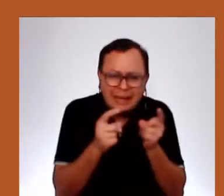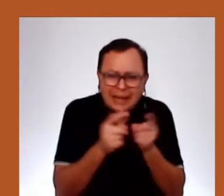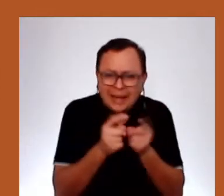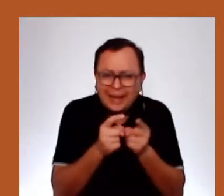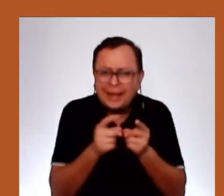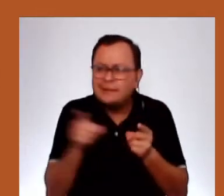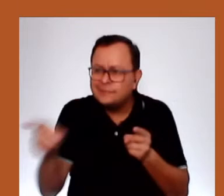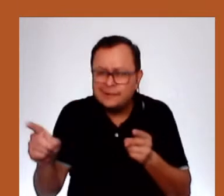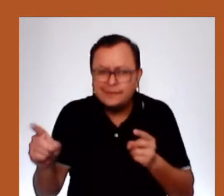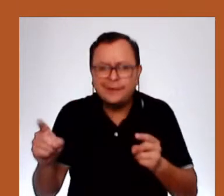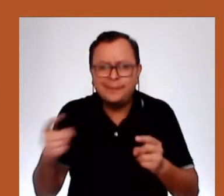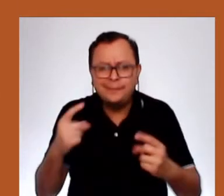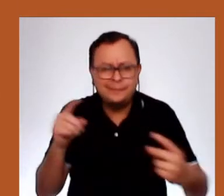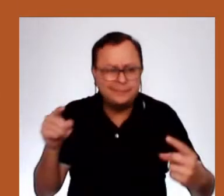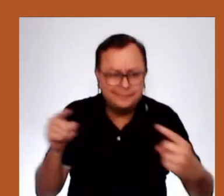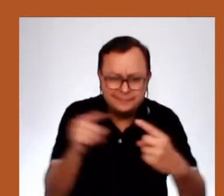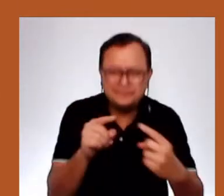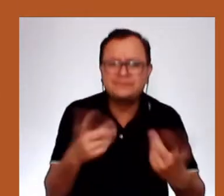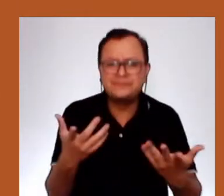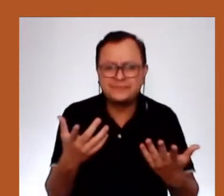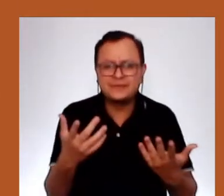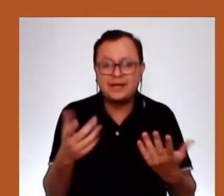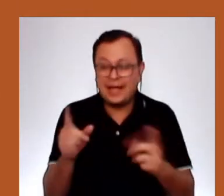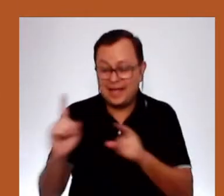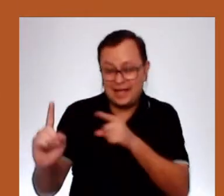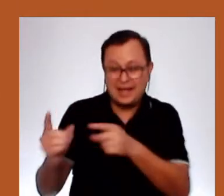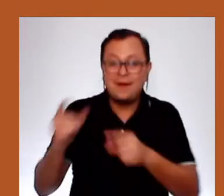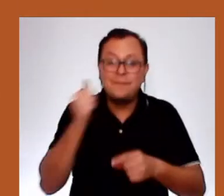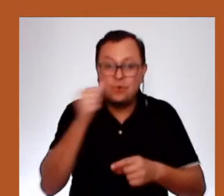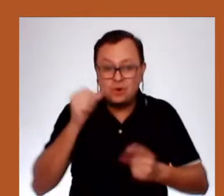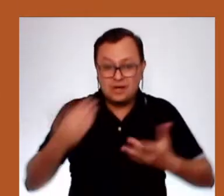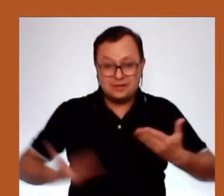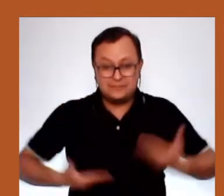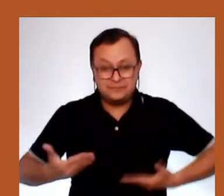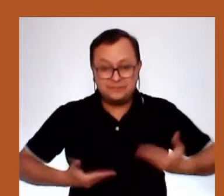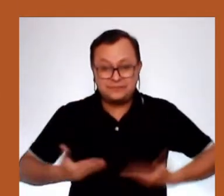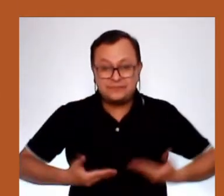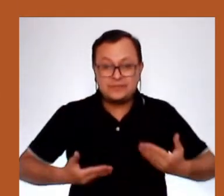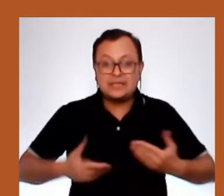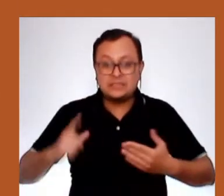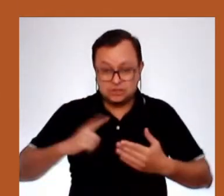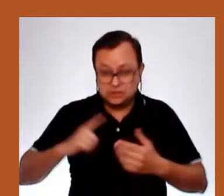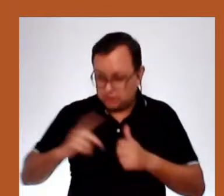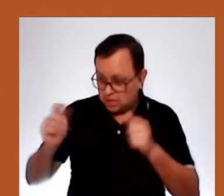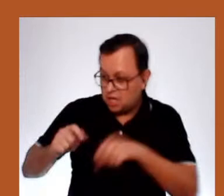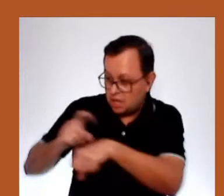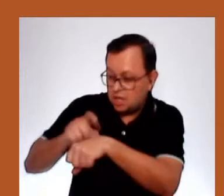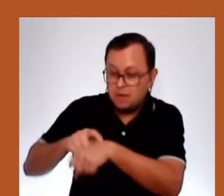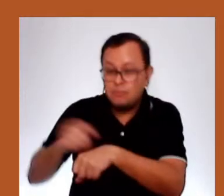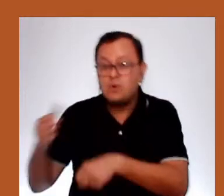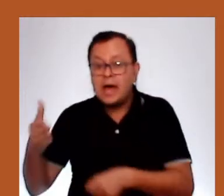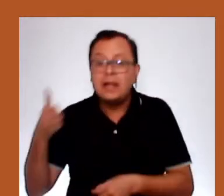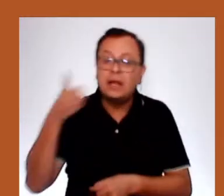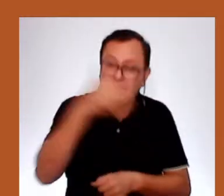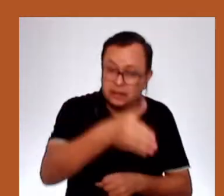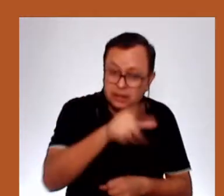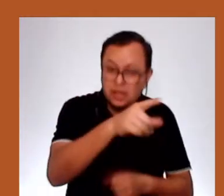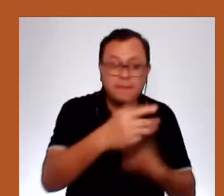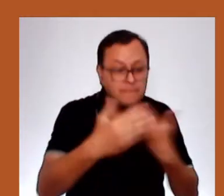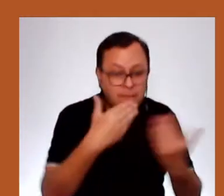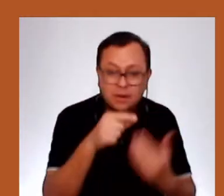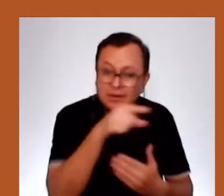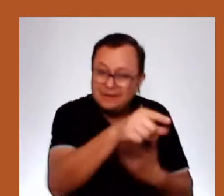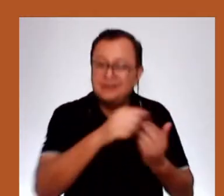ela subia para falar com ele. Isso era significativo dentro... Nos cuidados paliativos, fala-se muito do ser biográfico, né?